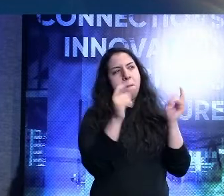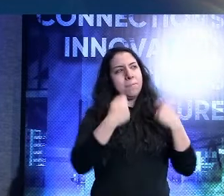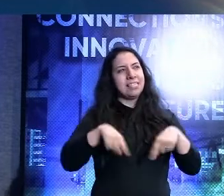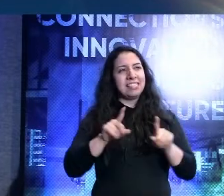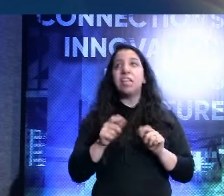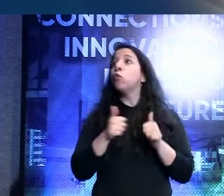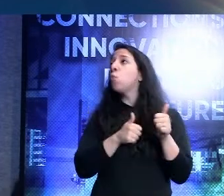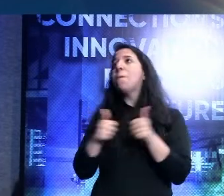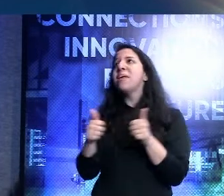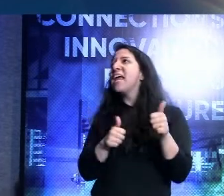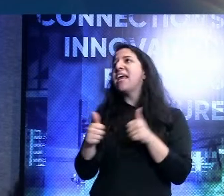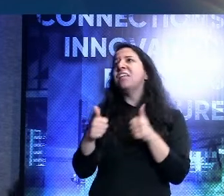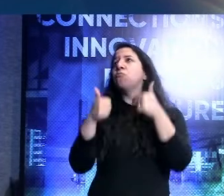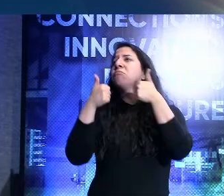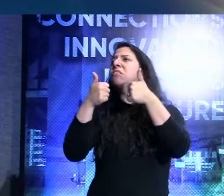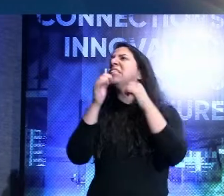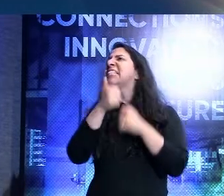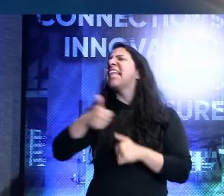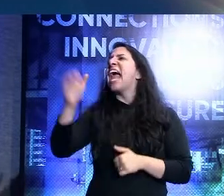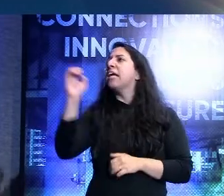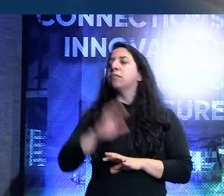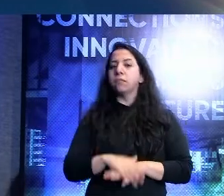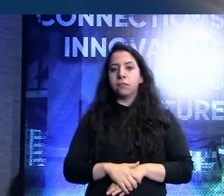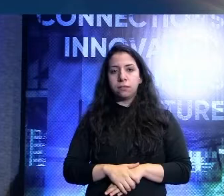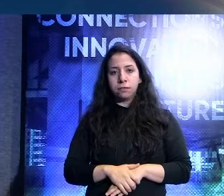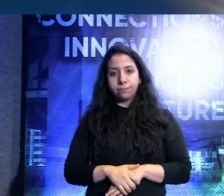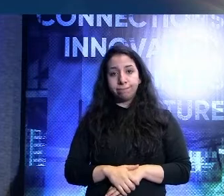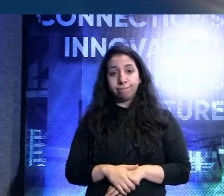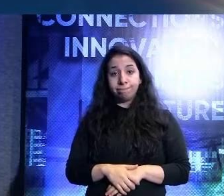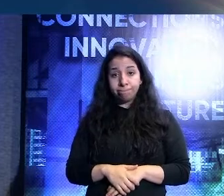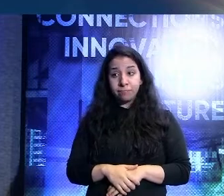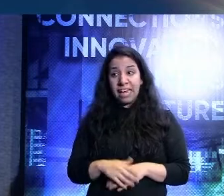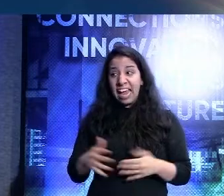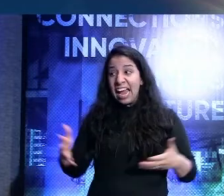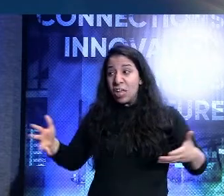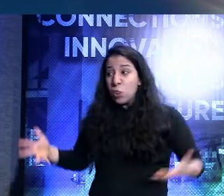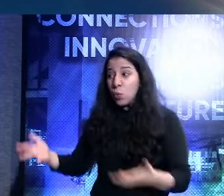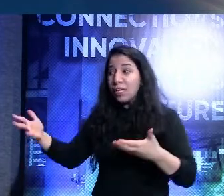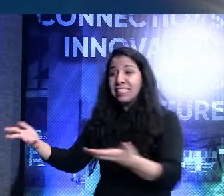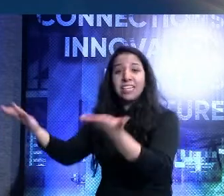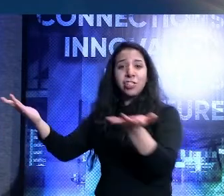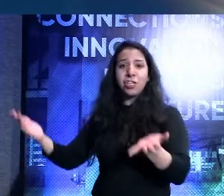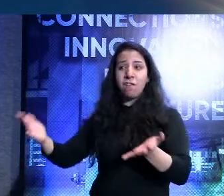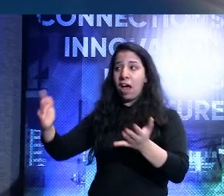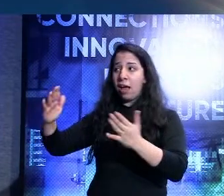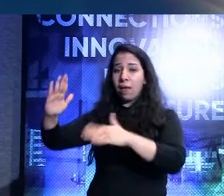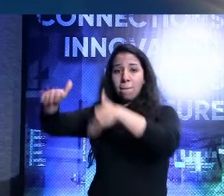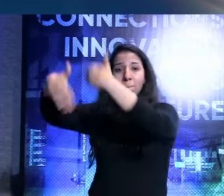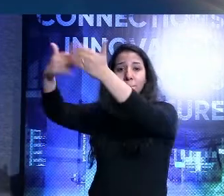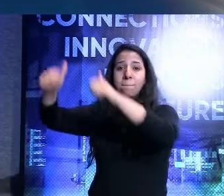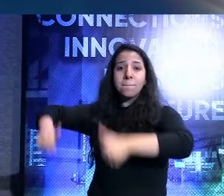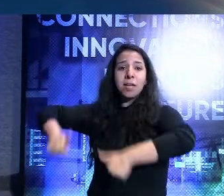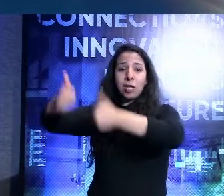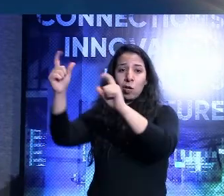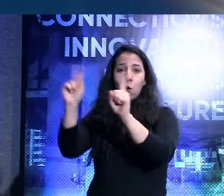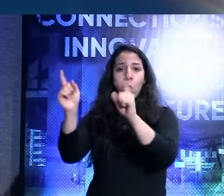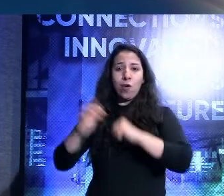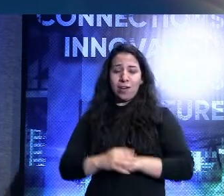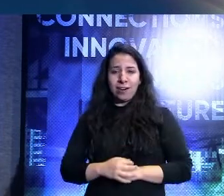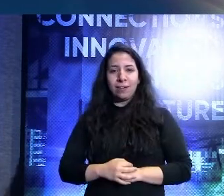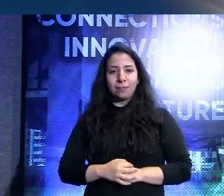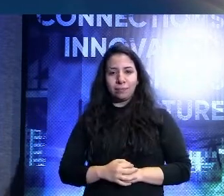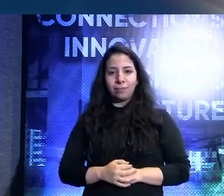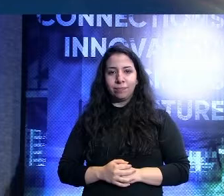tranquilo. O ponto, gente, é que o incentivo ele precisa apontar para problemas, esse incentivo ele tem que vir da